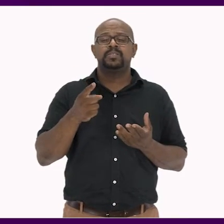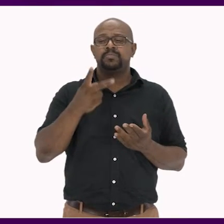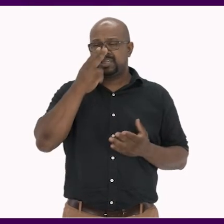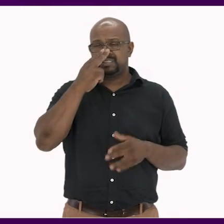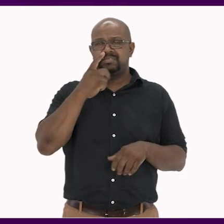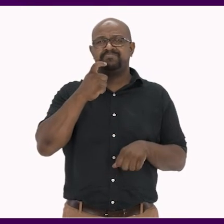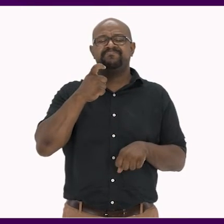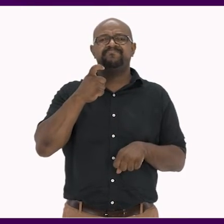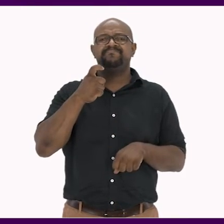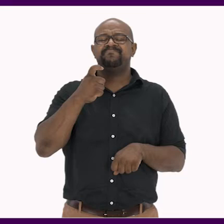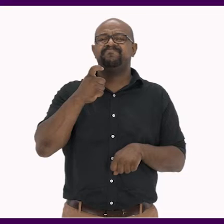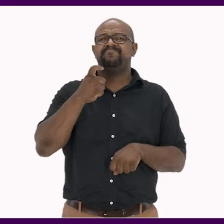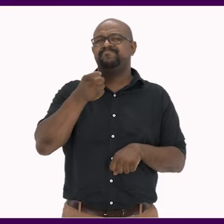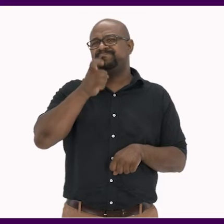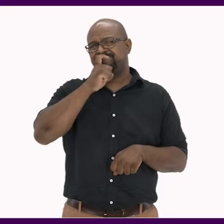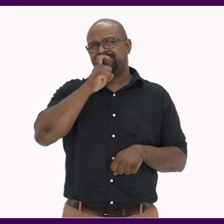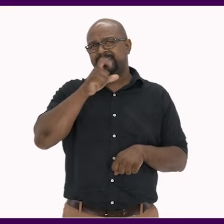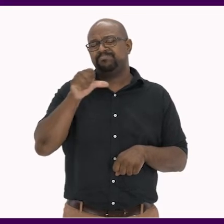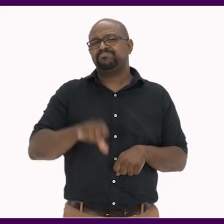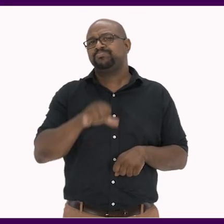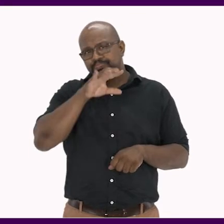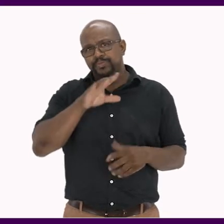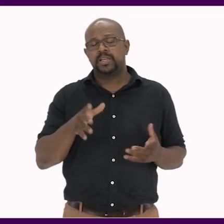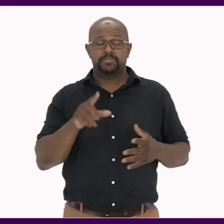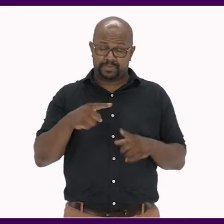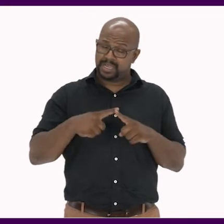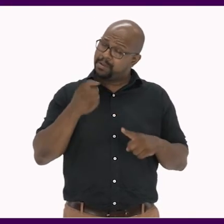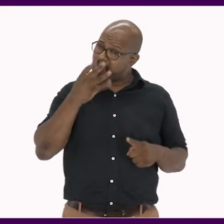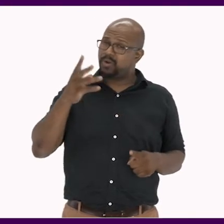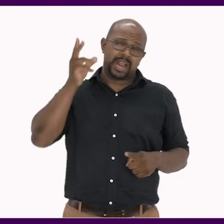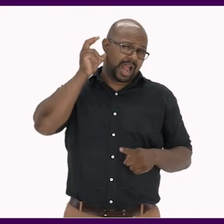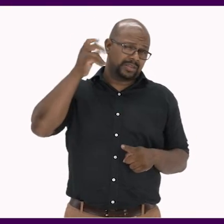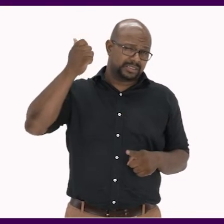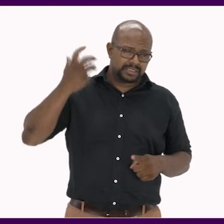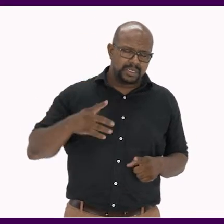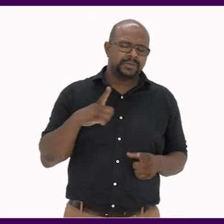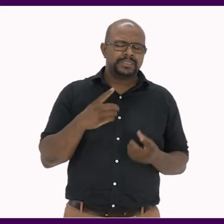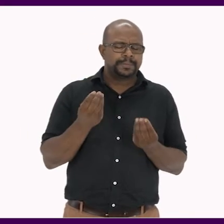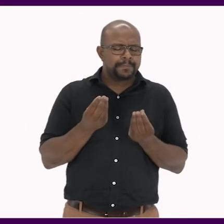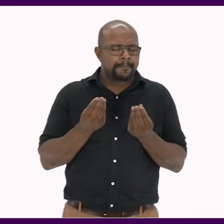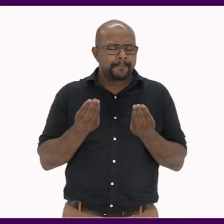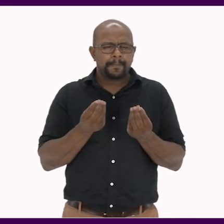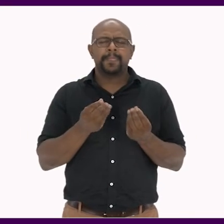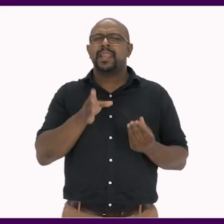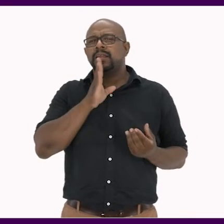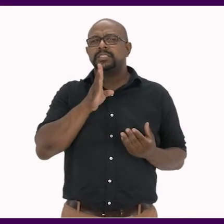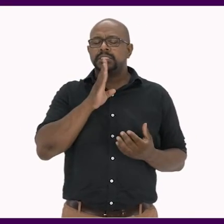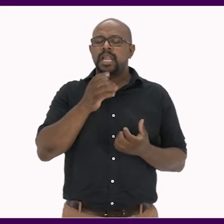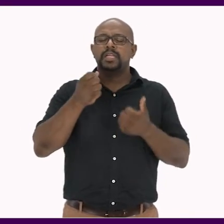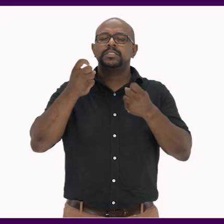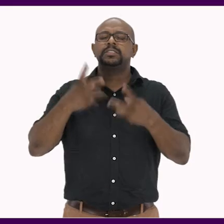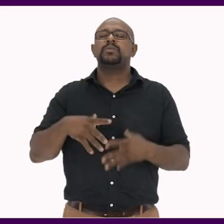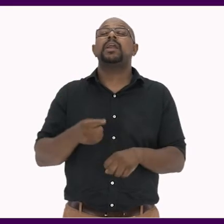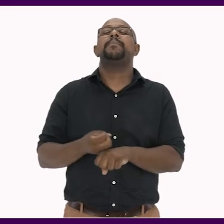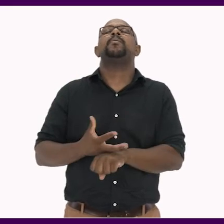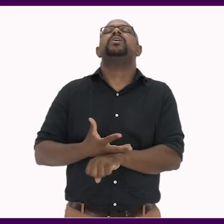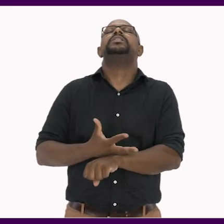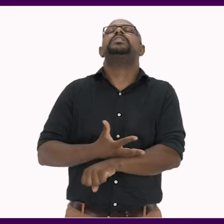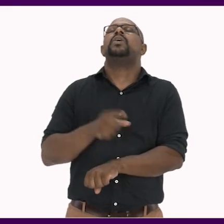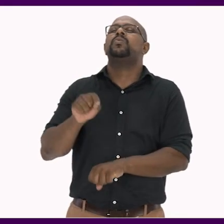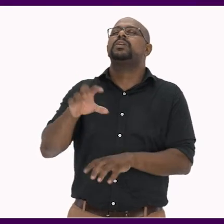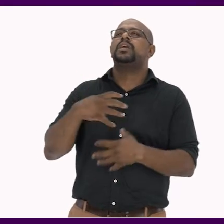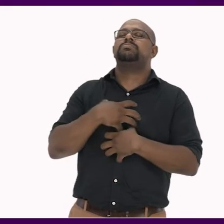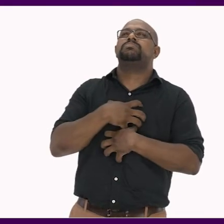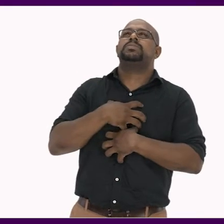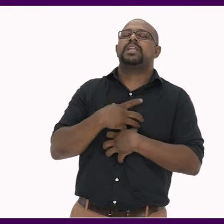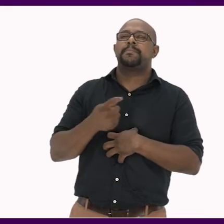muito mecânico, né? É importante na audiodescrição ter a descrição da emoção, do que